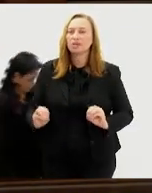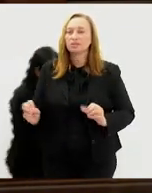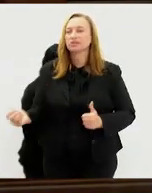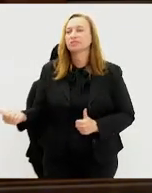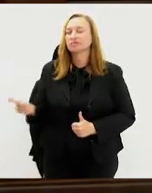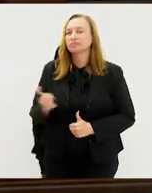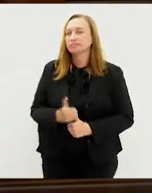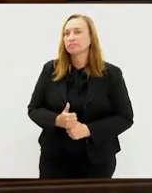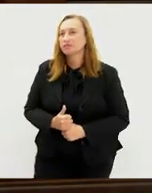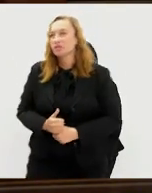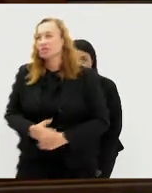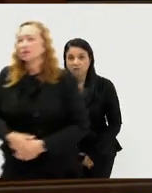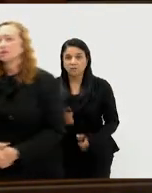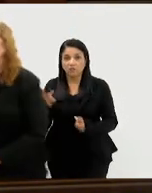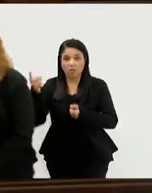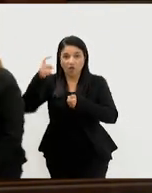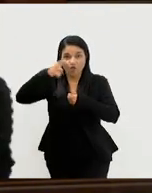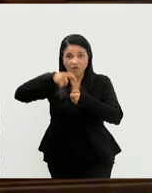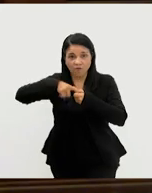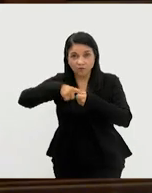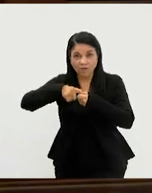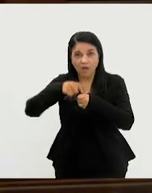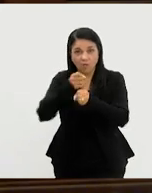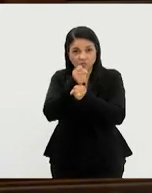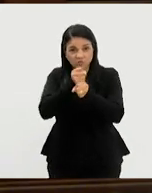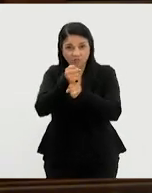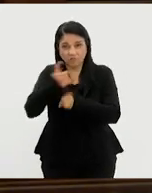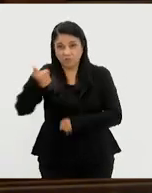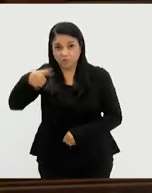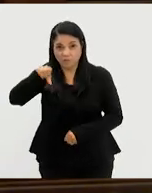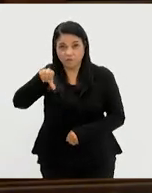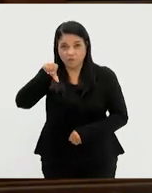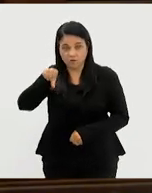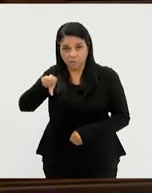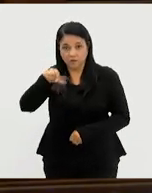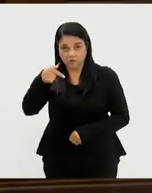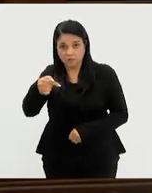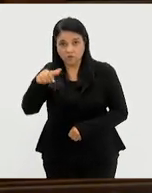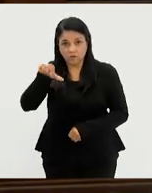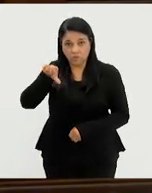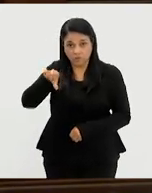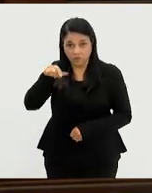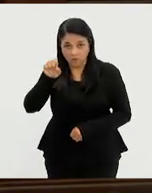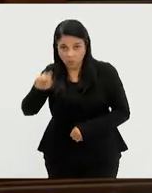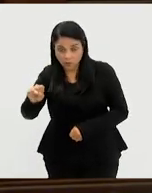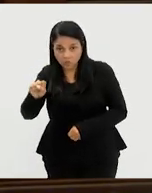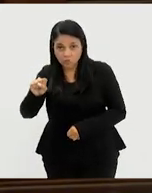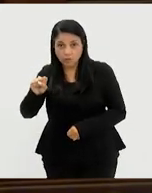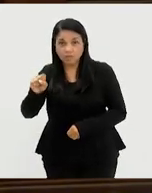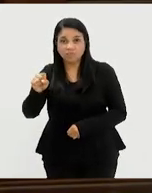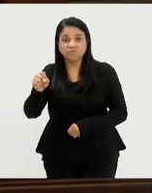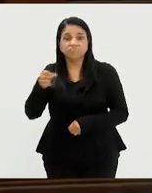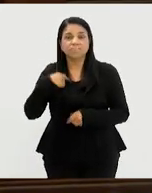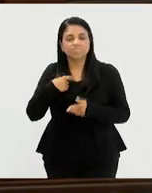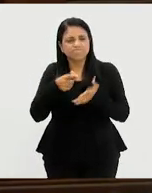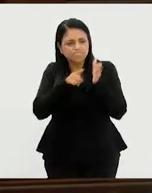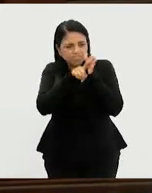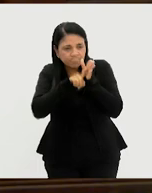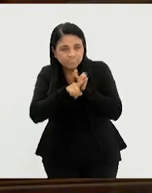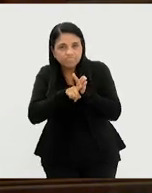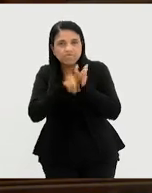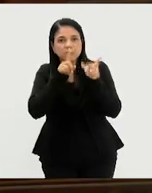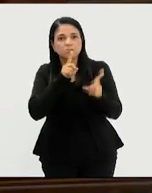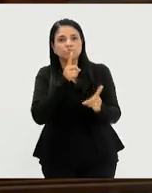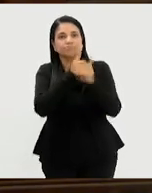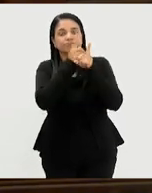voltar aos anos pretéritos 97 98 a gente vai verificar que a nossa dívida tá mais